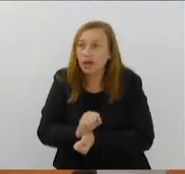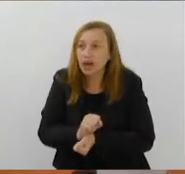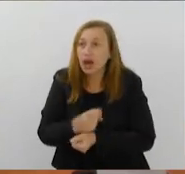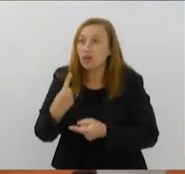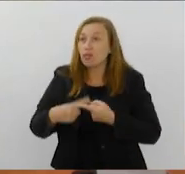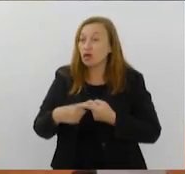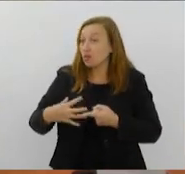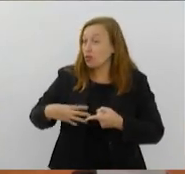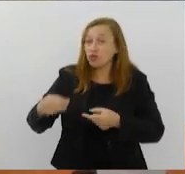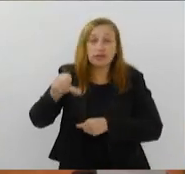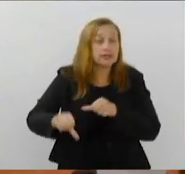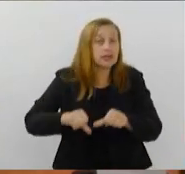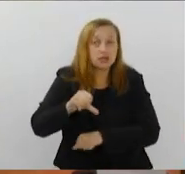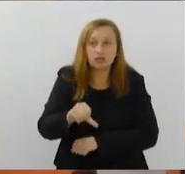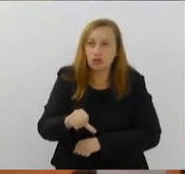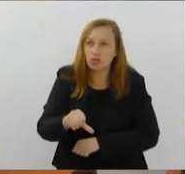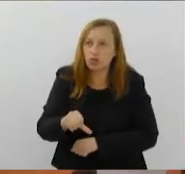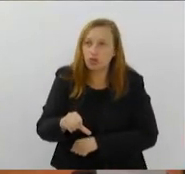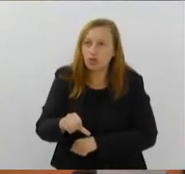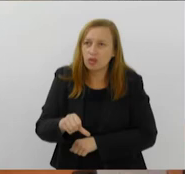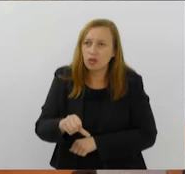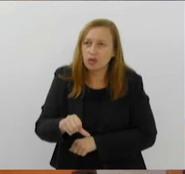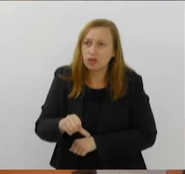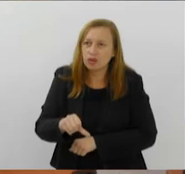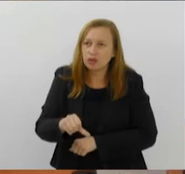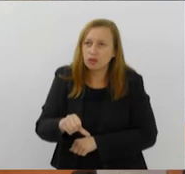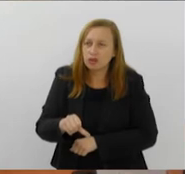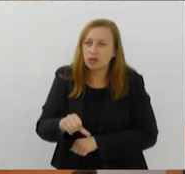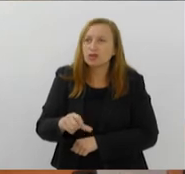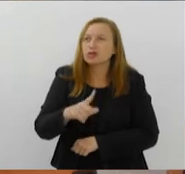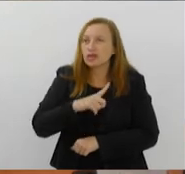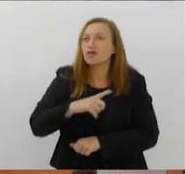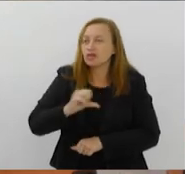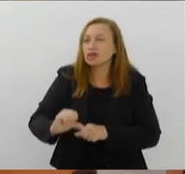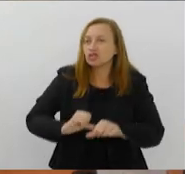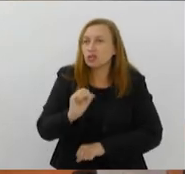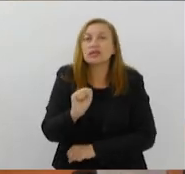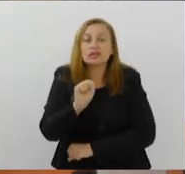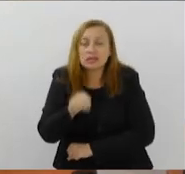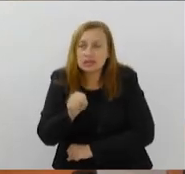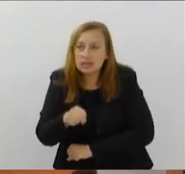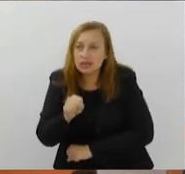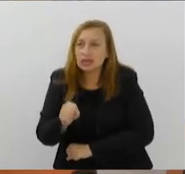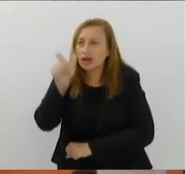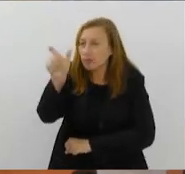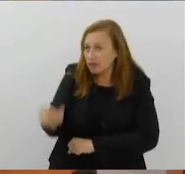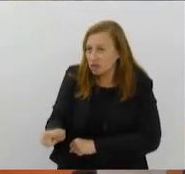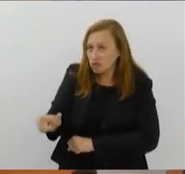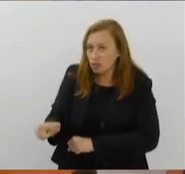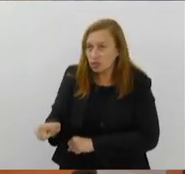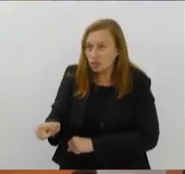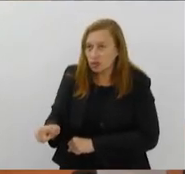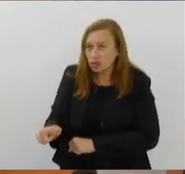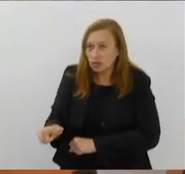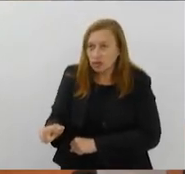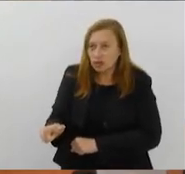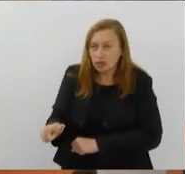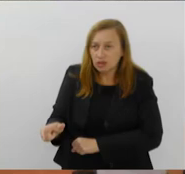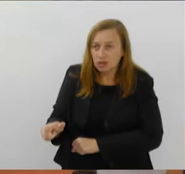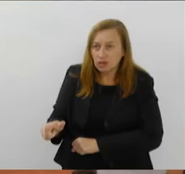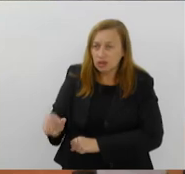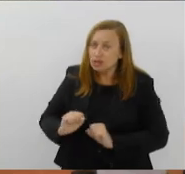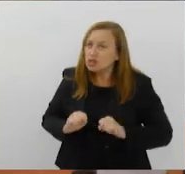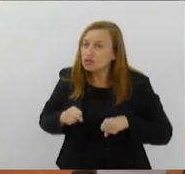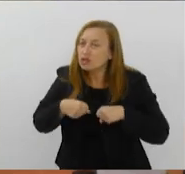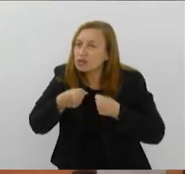porque o meu filho se transformou. Há uma transformação, sim, da pessoa que passa a se dedicar